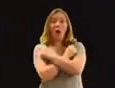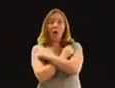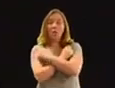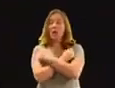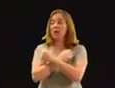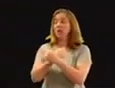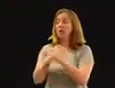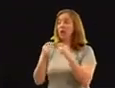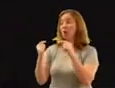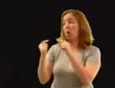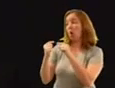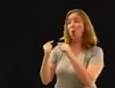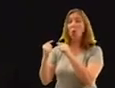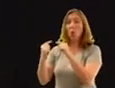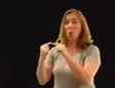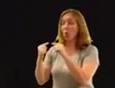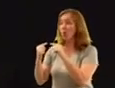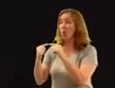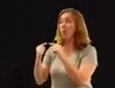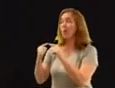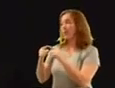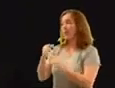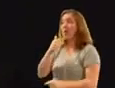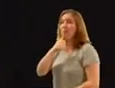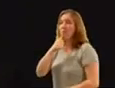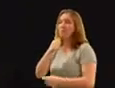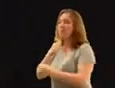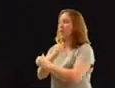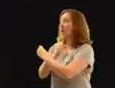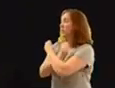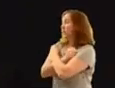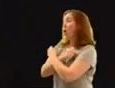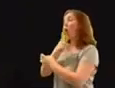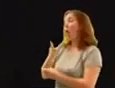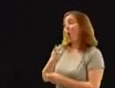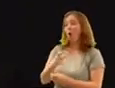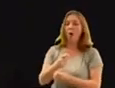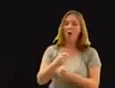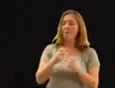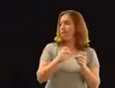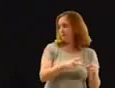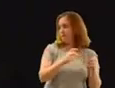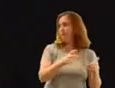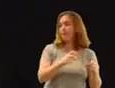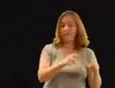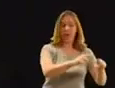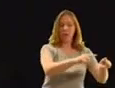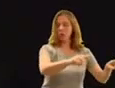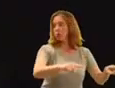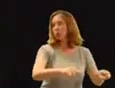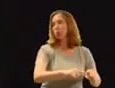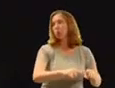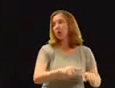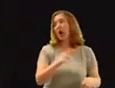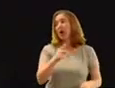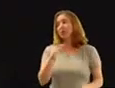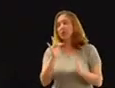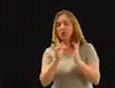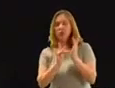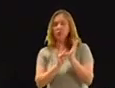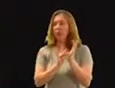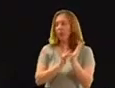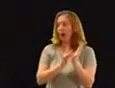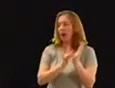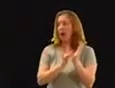vamos vender lá 100 mil terreno, nós vamos falar que foi 30, nós vamos dar 30, seguro 70. É, mas esse 30 é dinheiro,